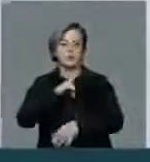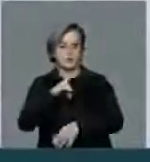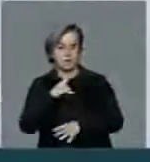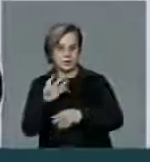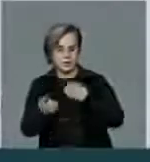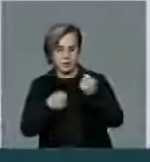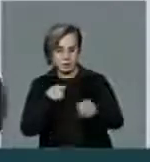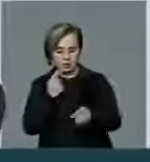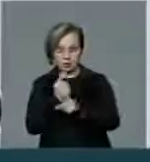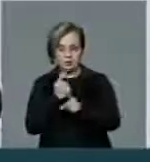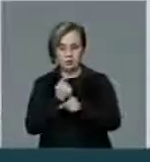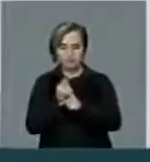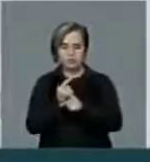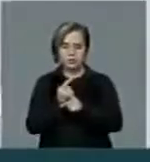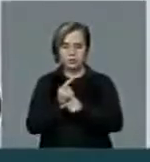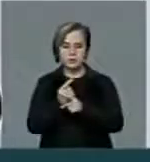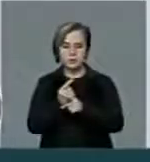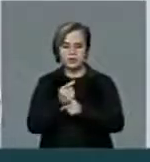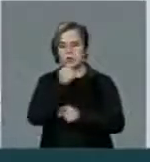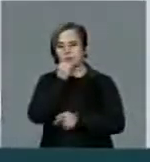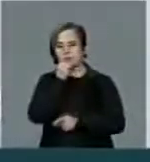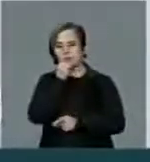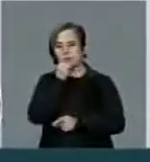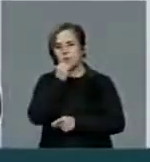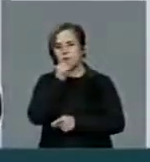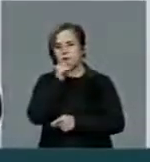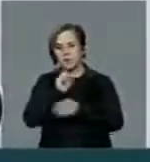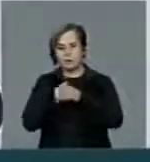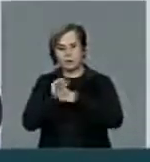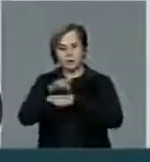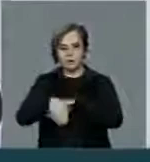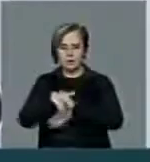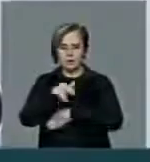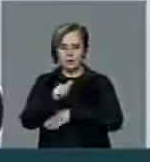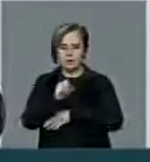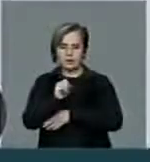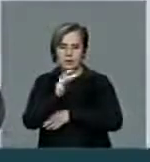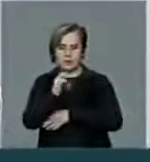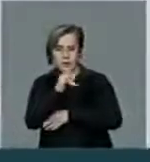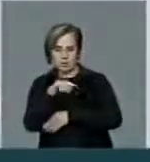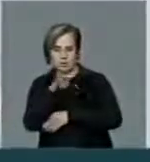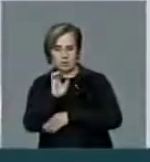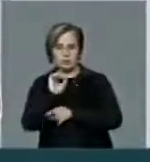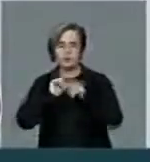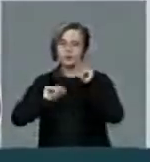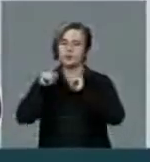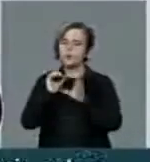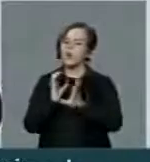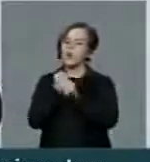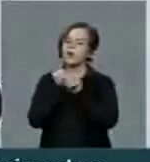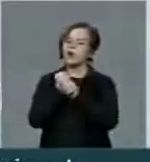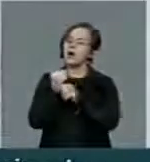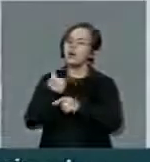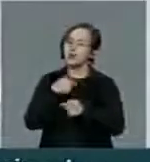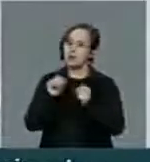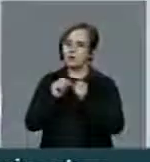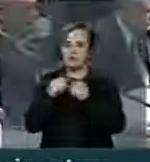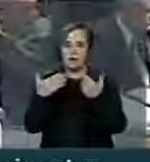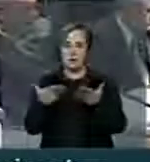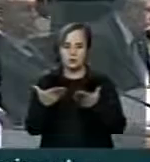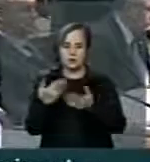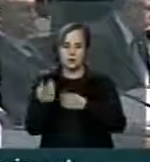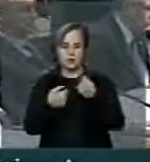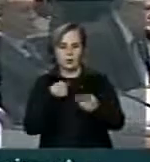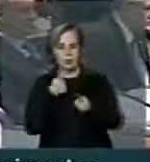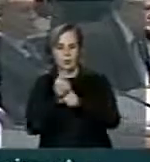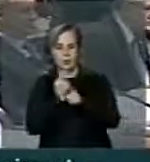nascentes, deputado Colato? Minha imagem de satélite. Qual é o algoritmo que eu faço isso? Tá? Como é que eu identifico a